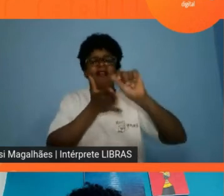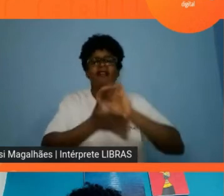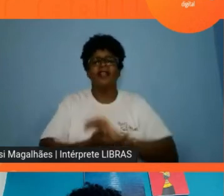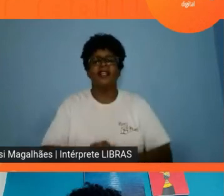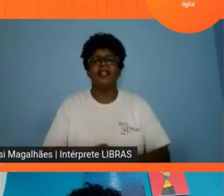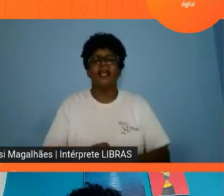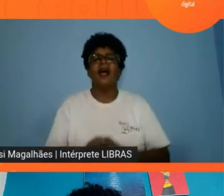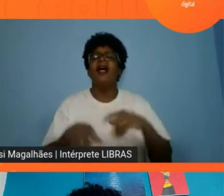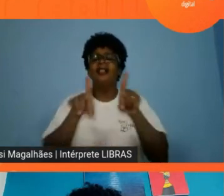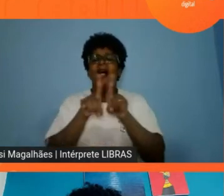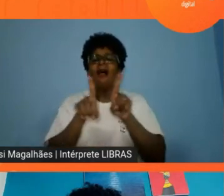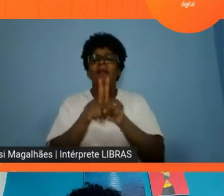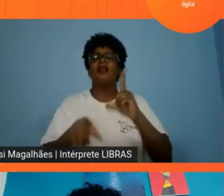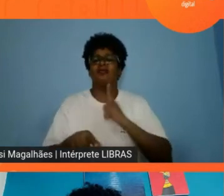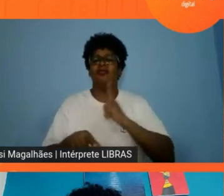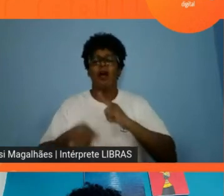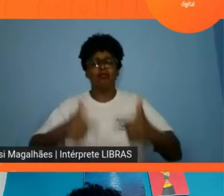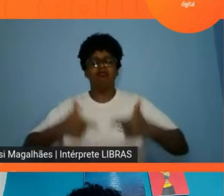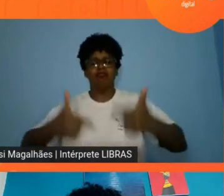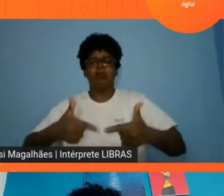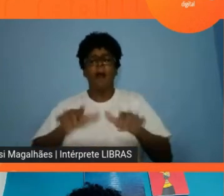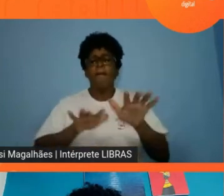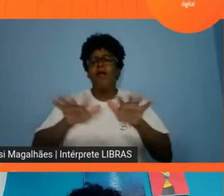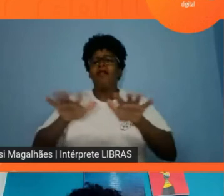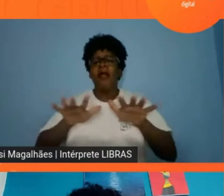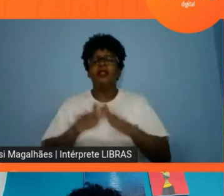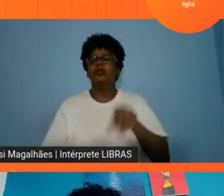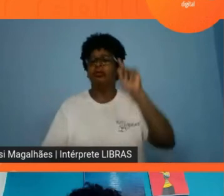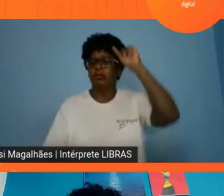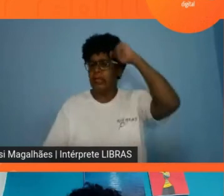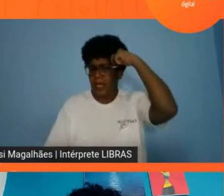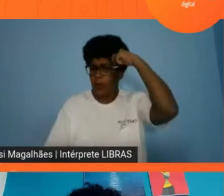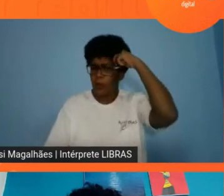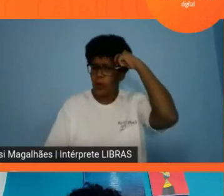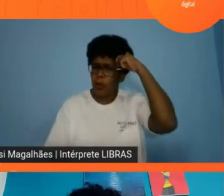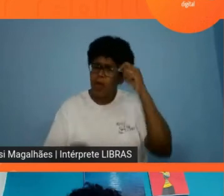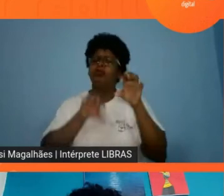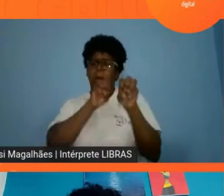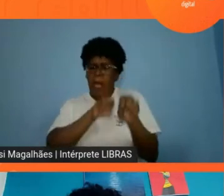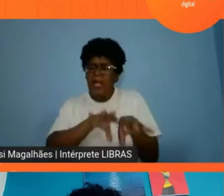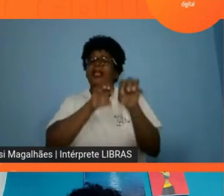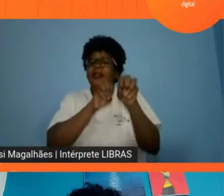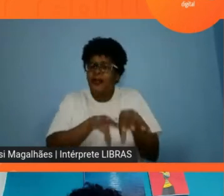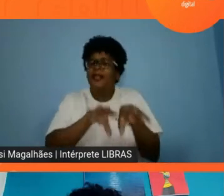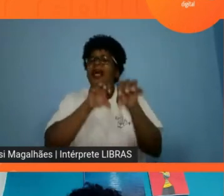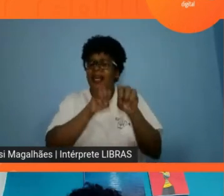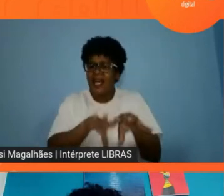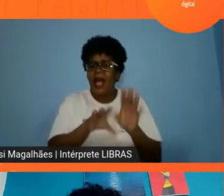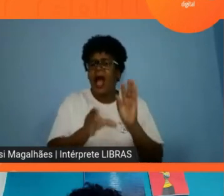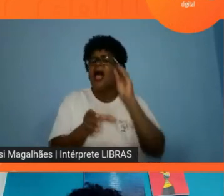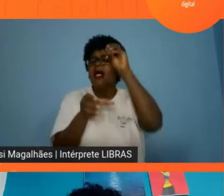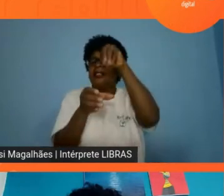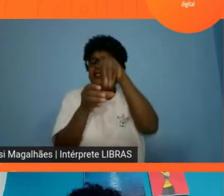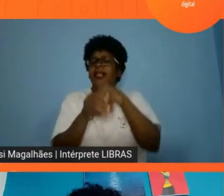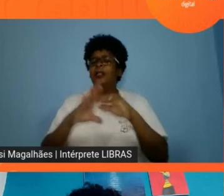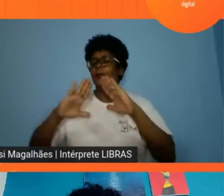sou ativista do movimento negro, sou educadora, né, atuo dentro da sala de aula,